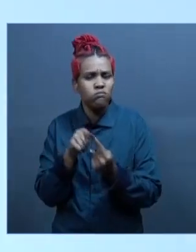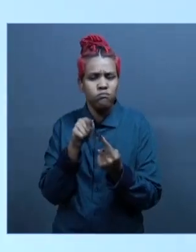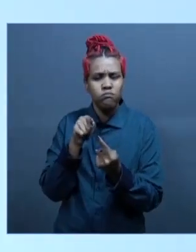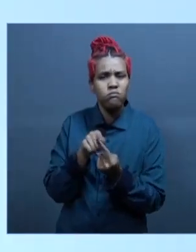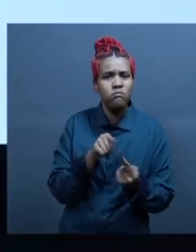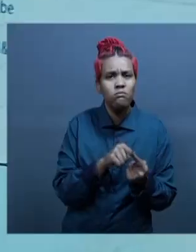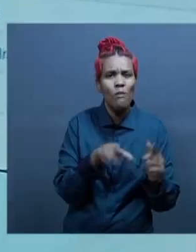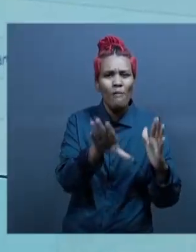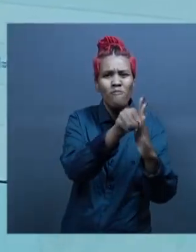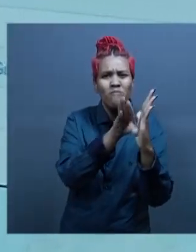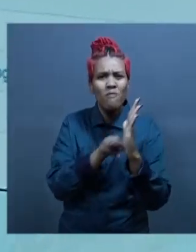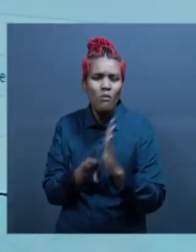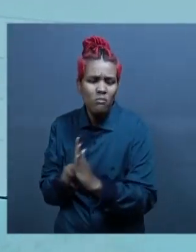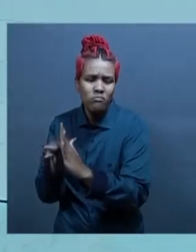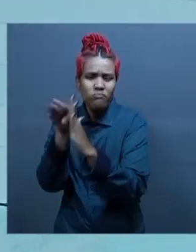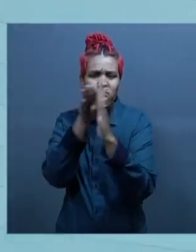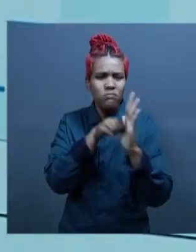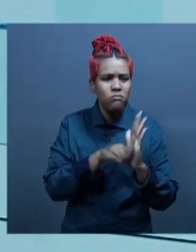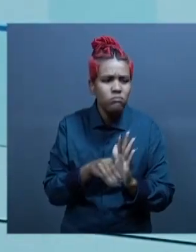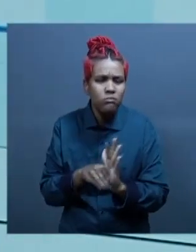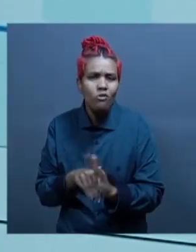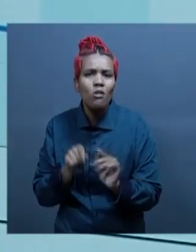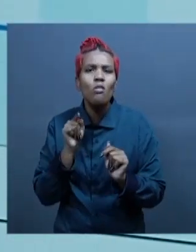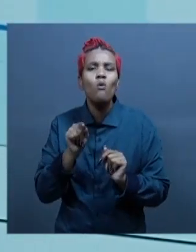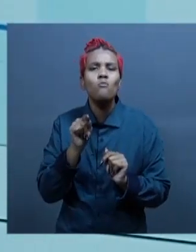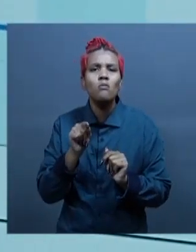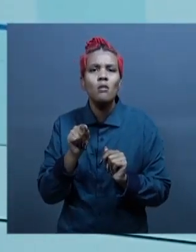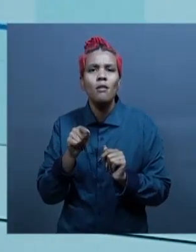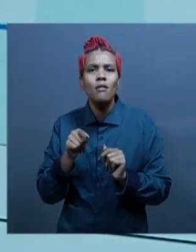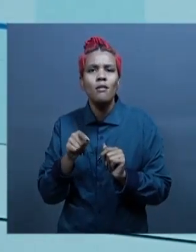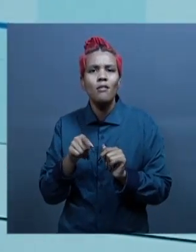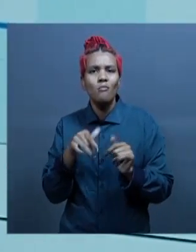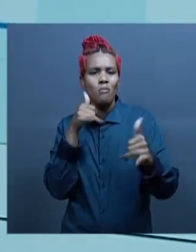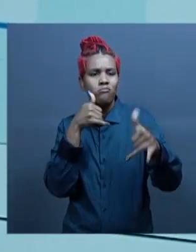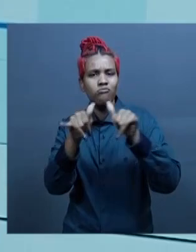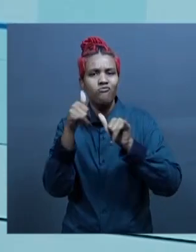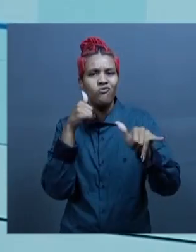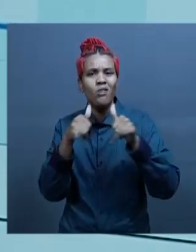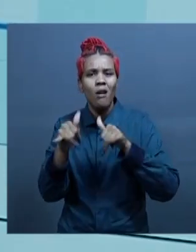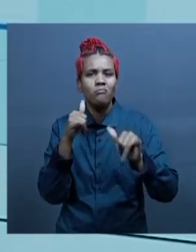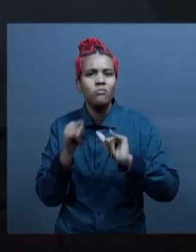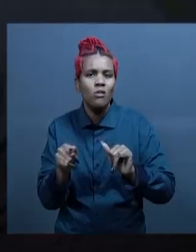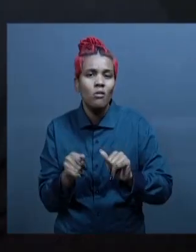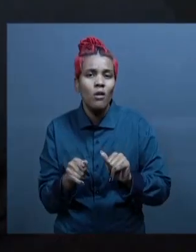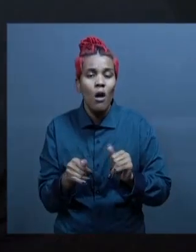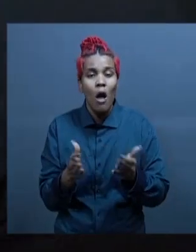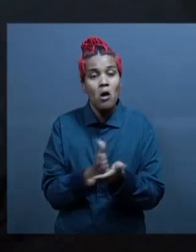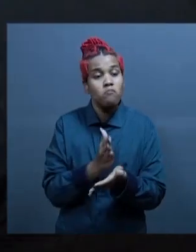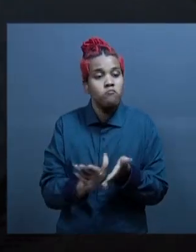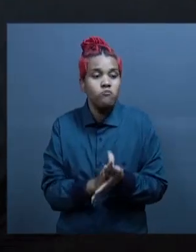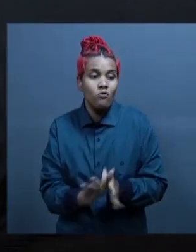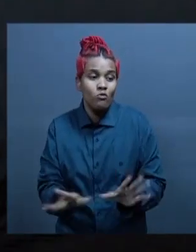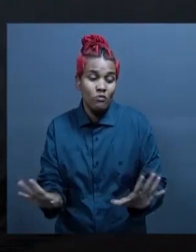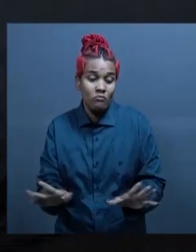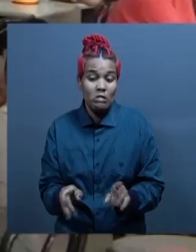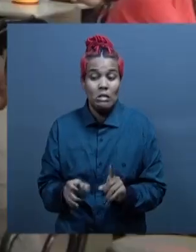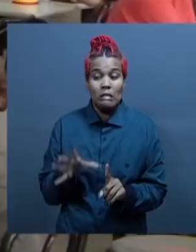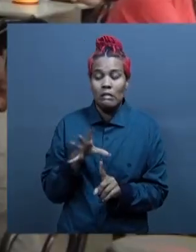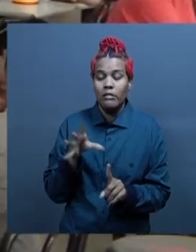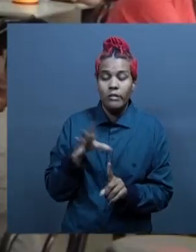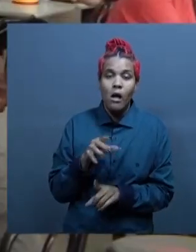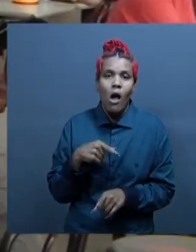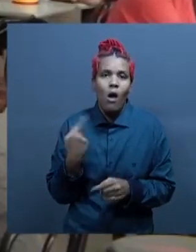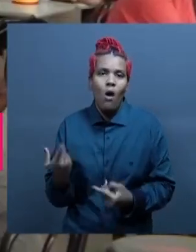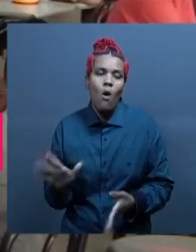na internet tenha acompanhado de uma propaganda alguns se sentem incomodados outros nem tanto